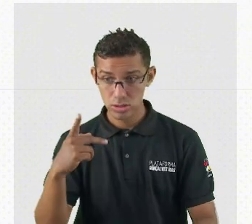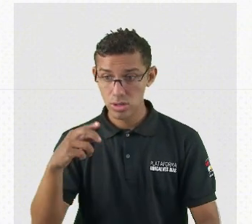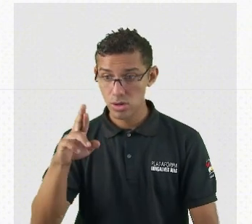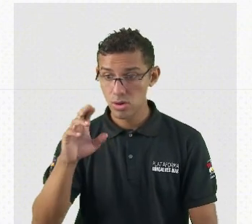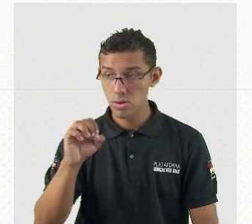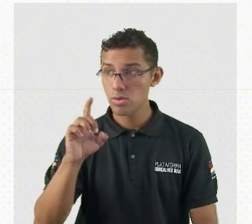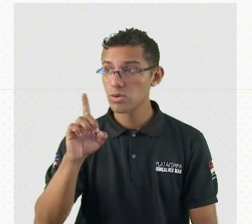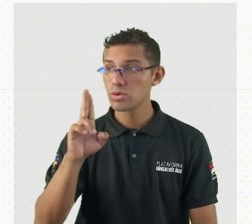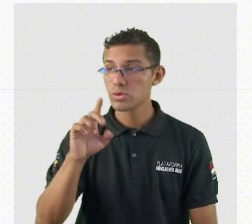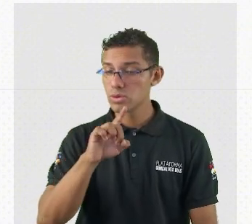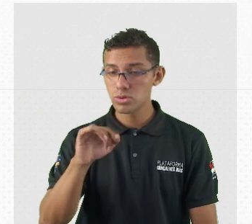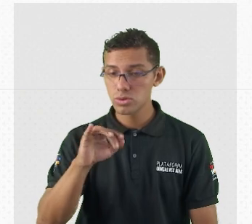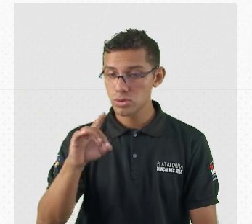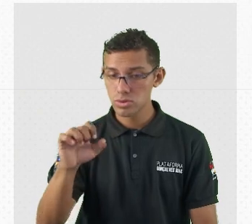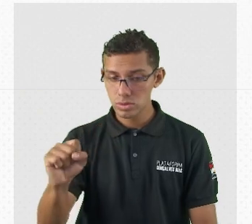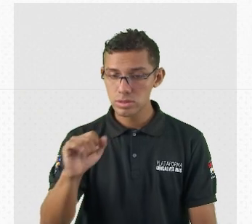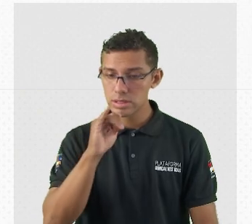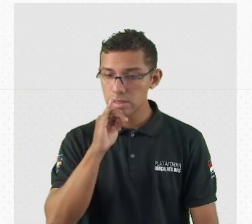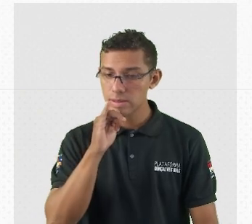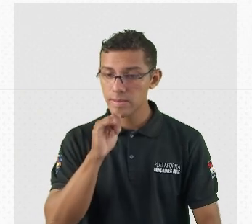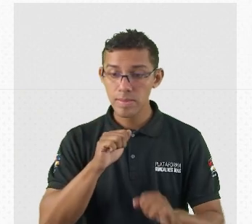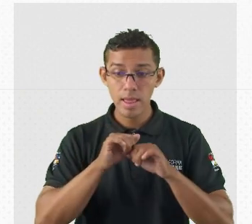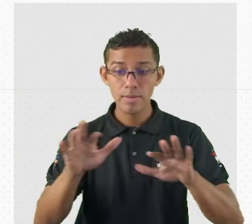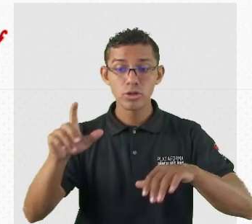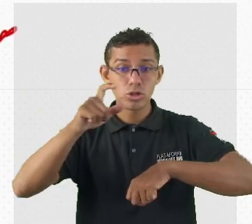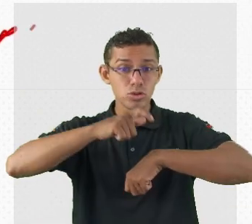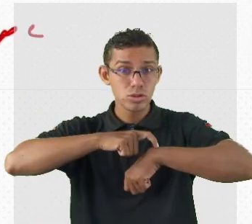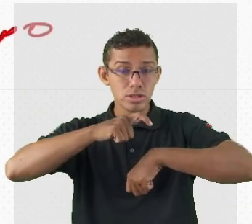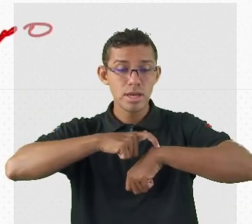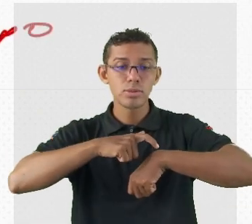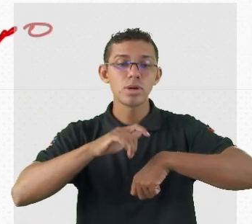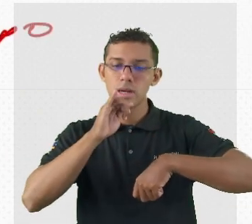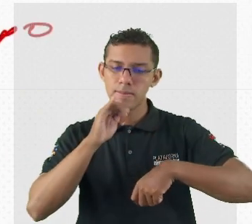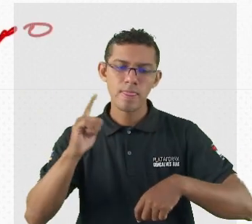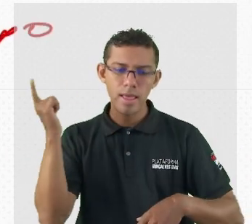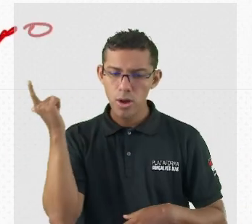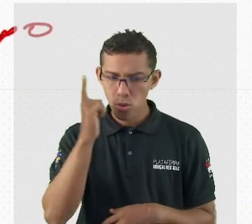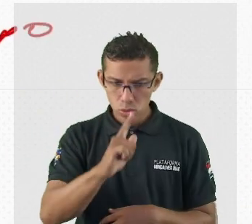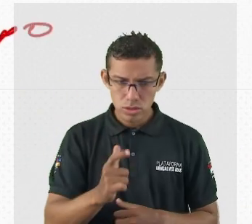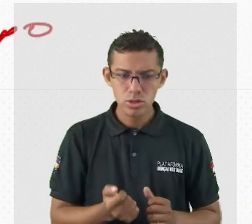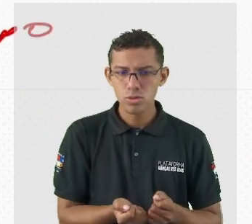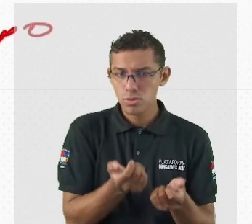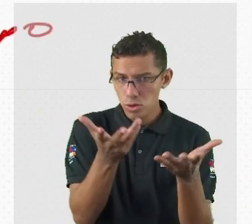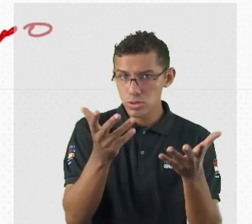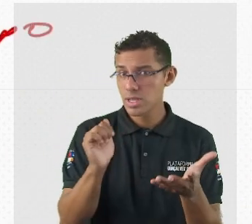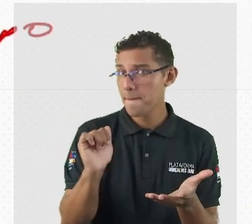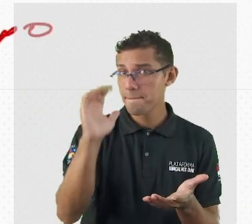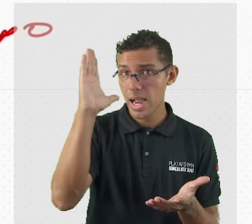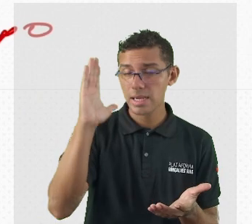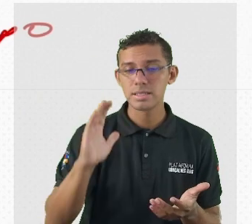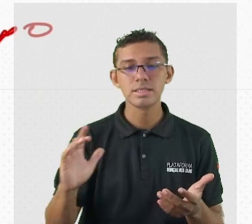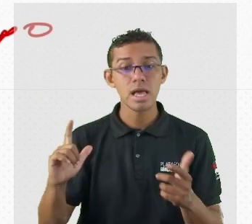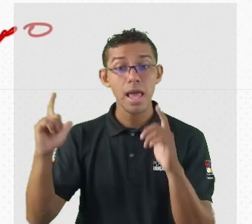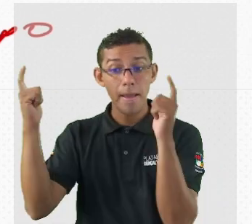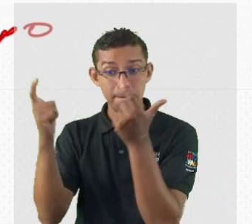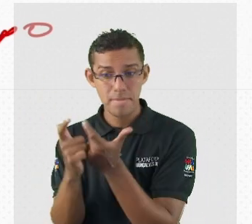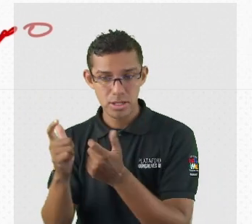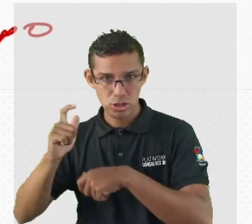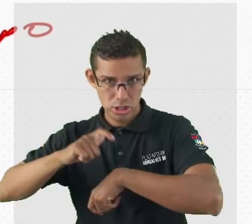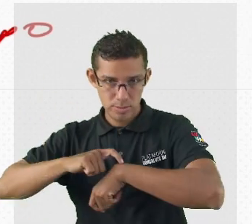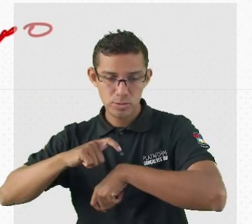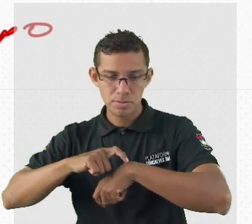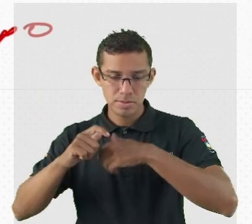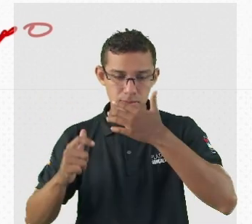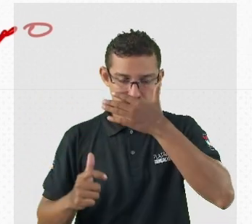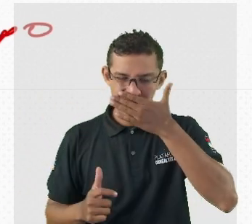tá, na proporção do tempo, ou seja, eu consigo produzir mais em menos tempo, tá?